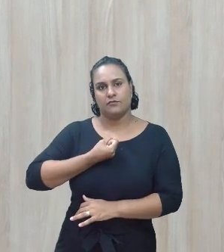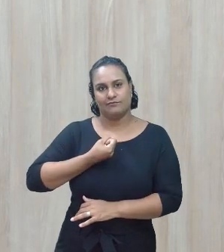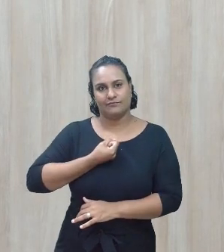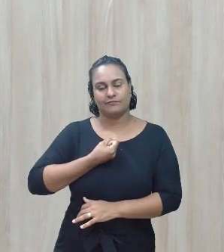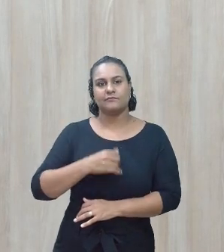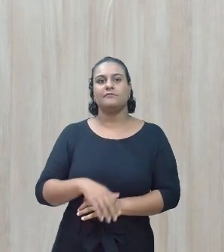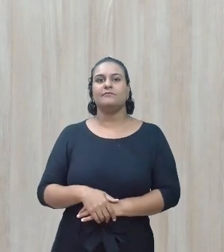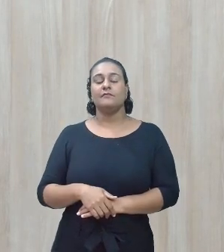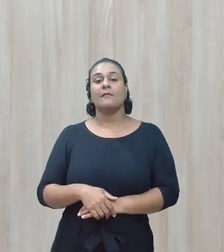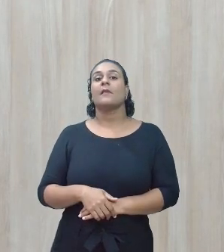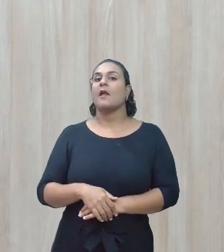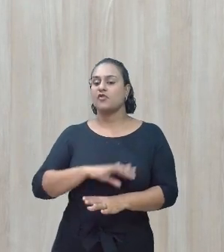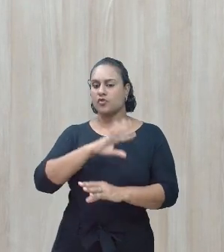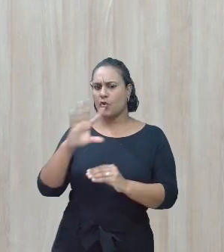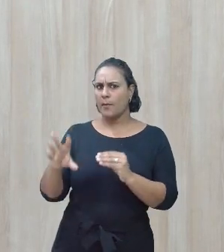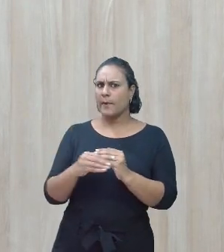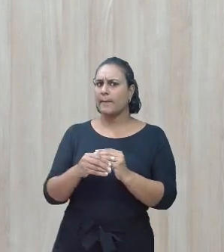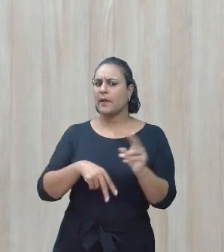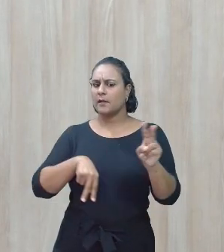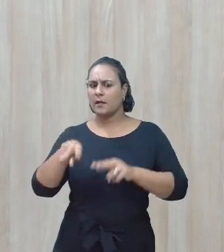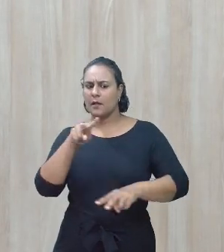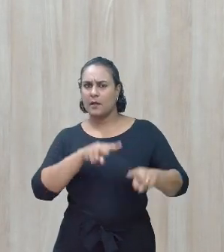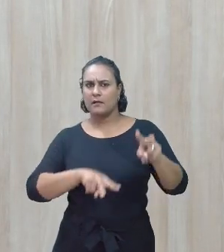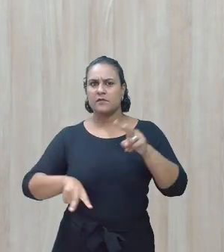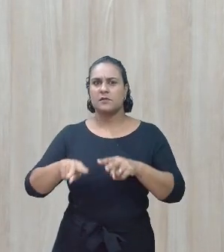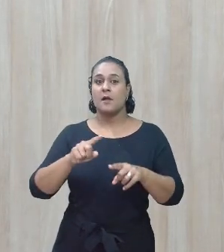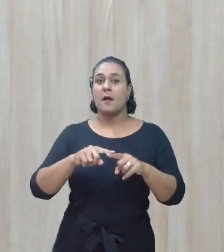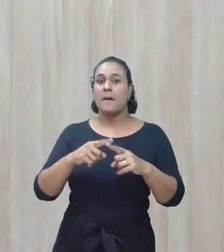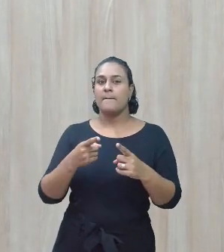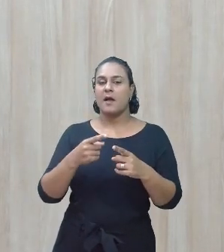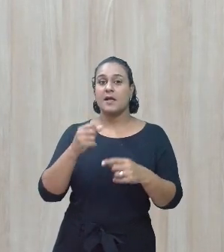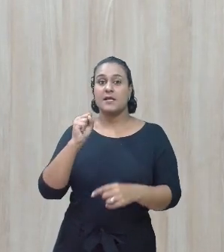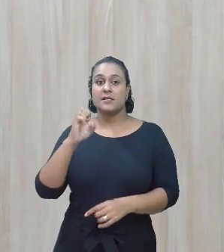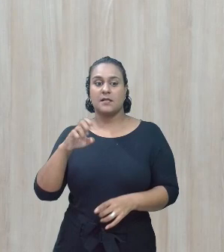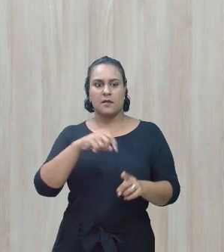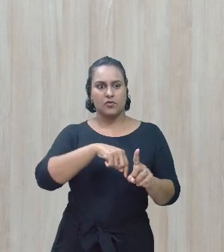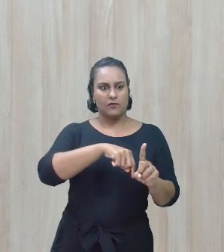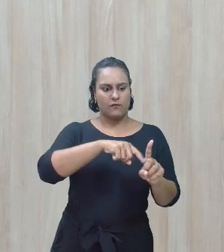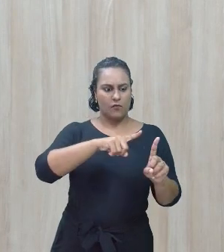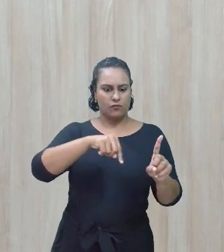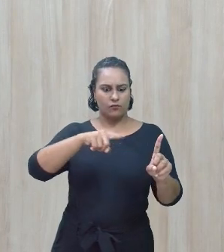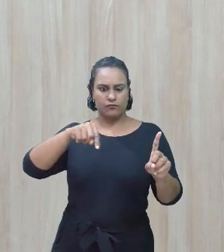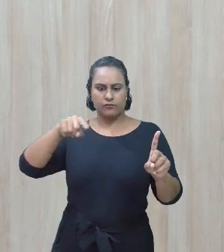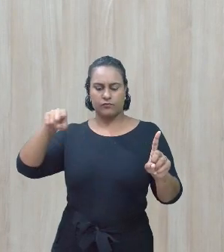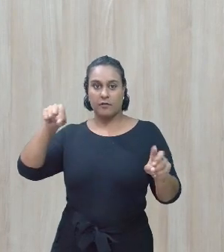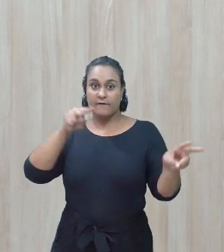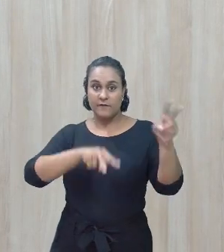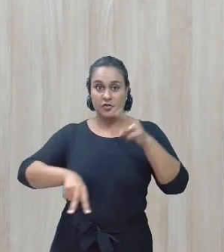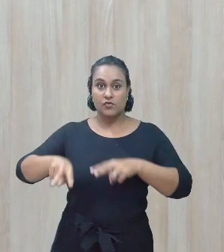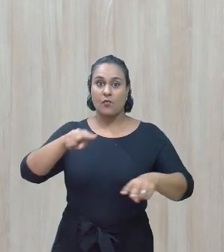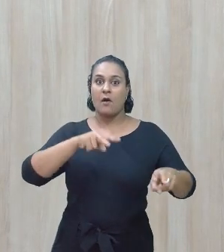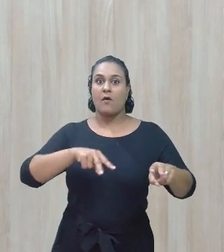a nossa leitura, mas quando a gente já olha para o gráfico, disparado a gente vê o videogame crescendo bem rápido.